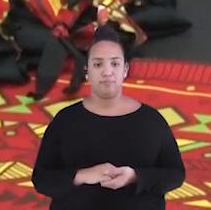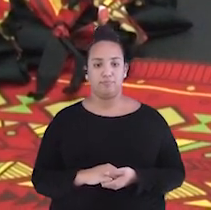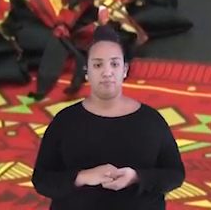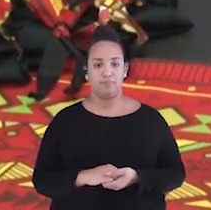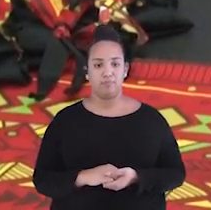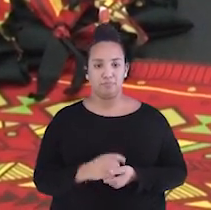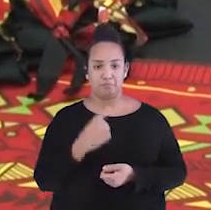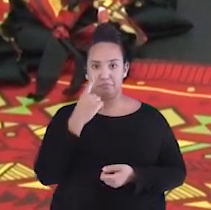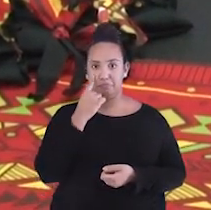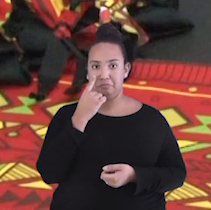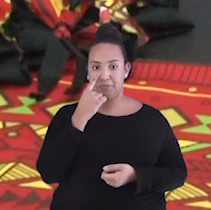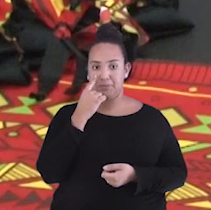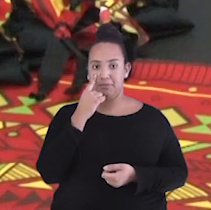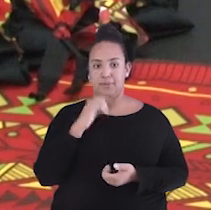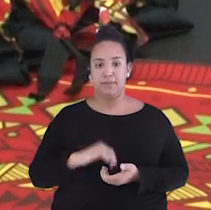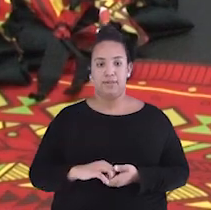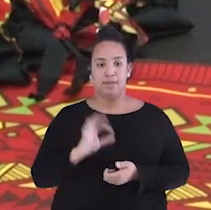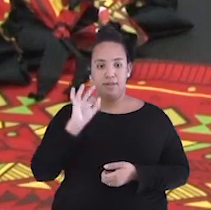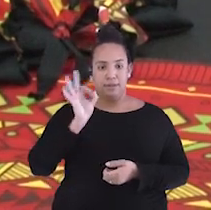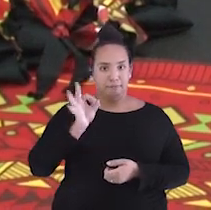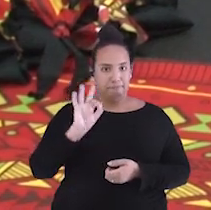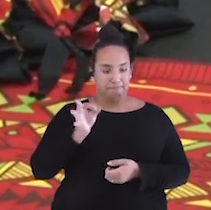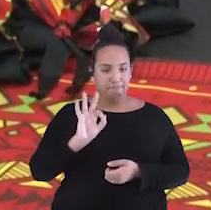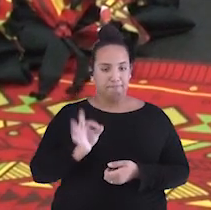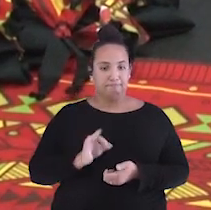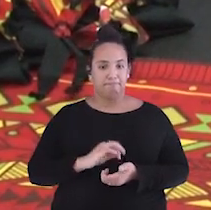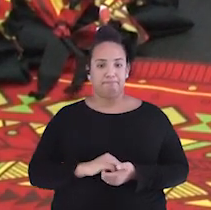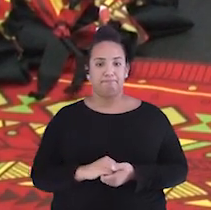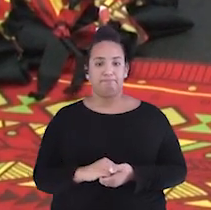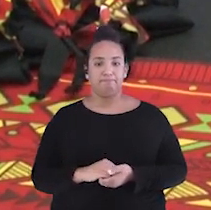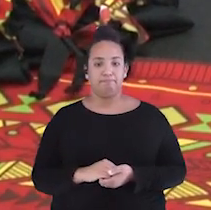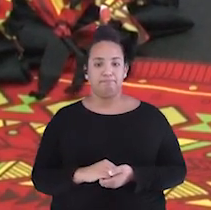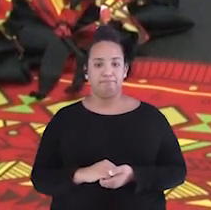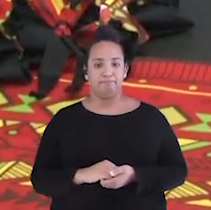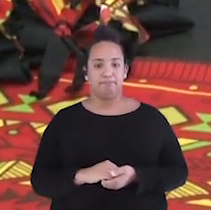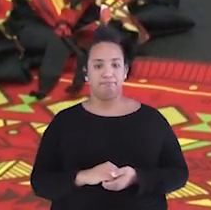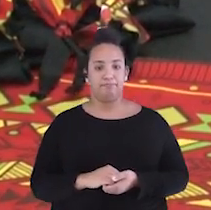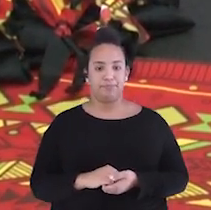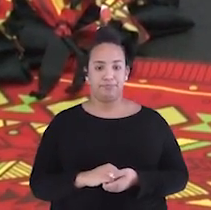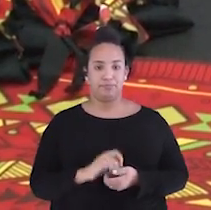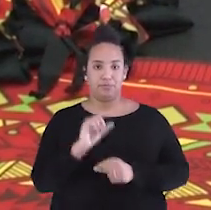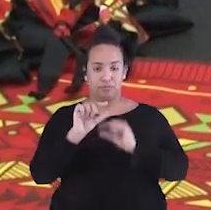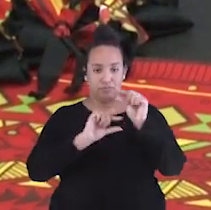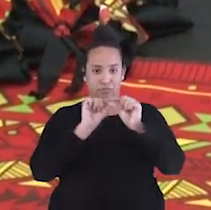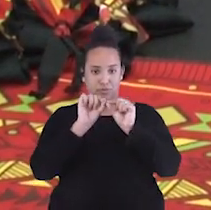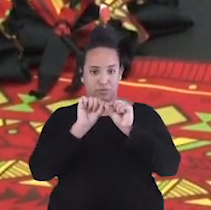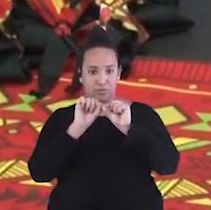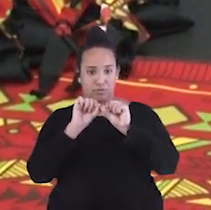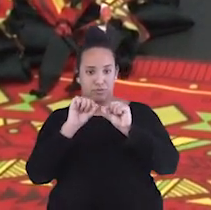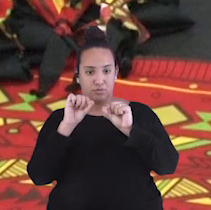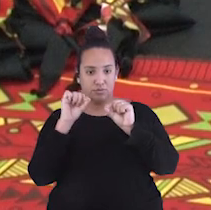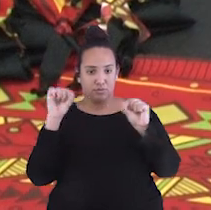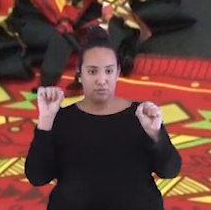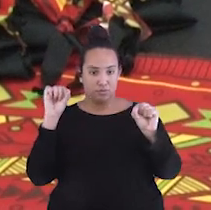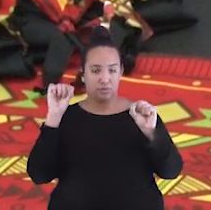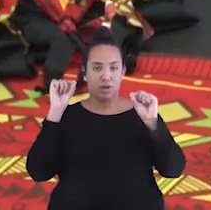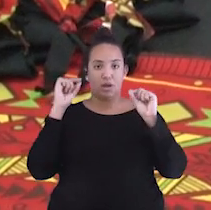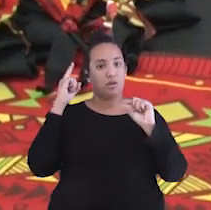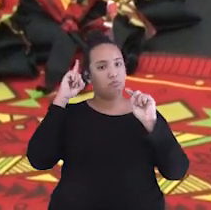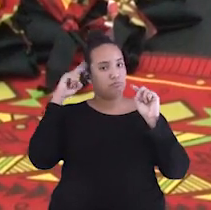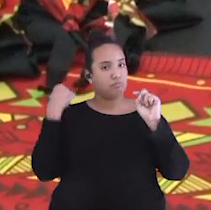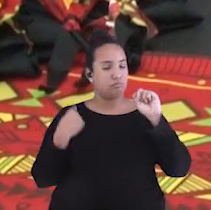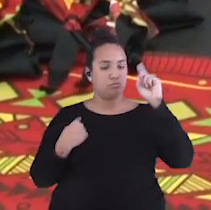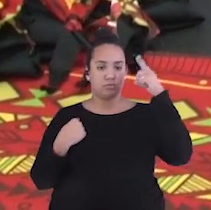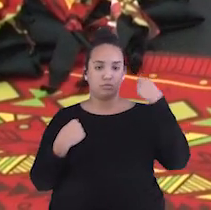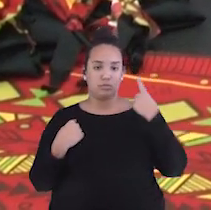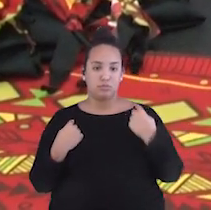Deixa eu ver, professora Beatriz, como ficou o seu. Isso aí, desse jeitinho mesmo. Vai ficar com o nozinho e os cabelos da boneca aqui em